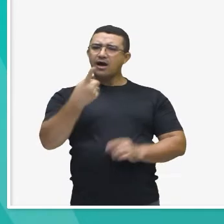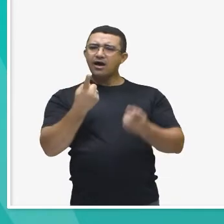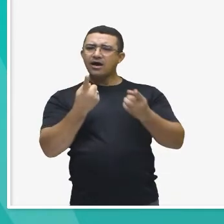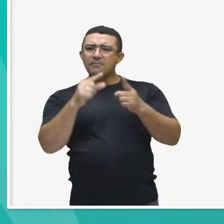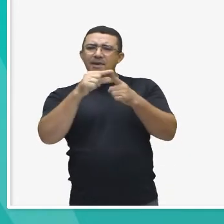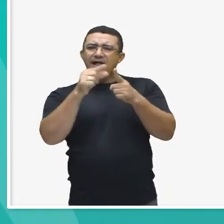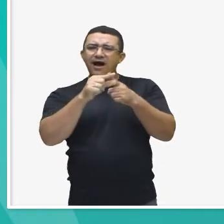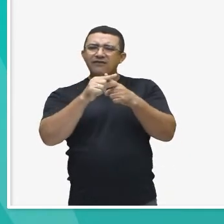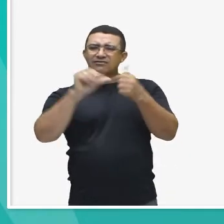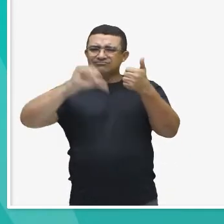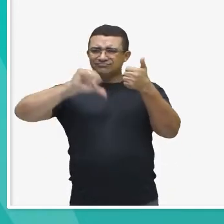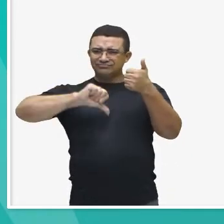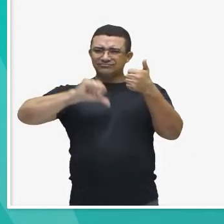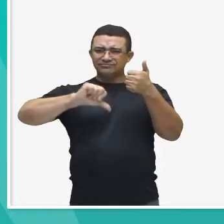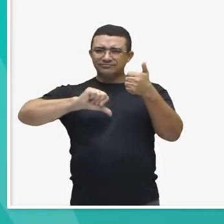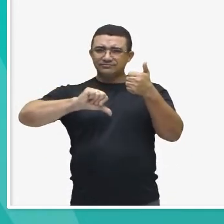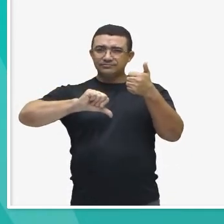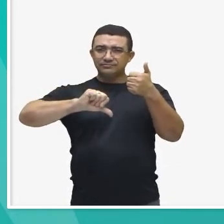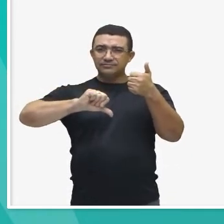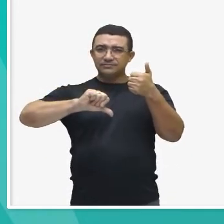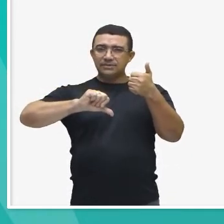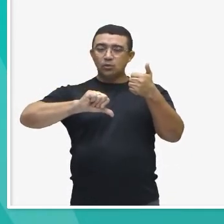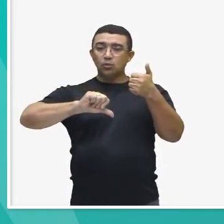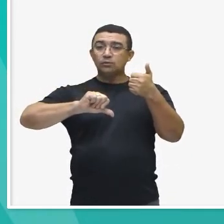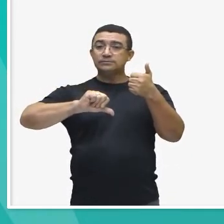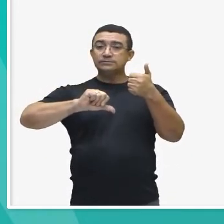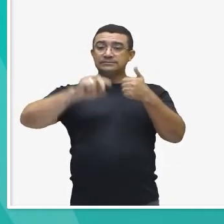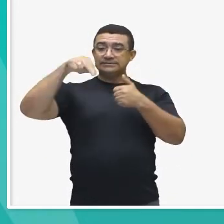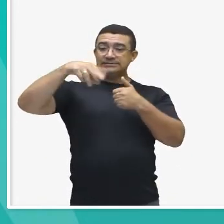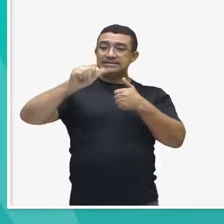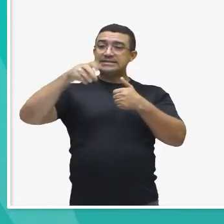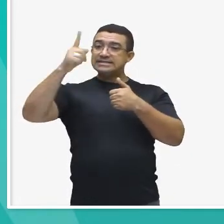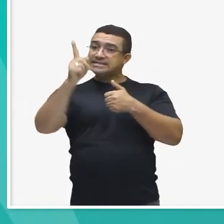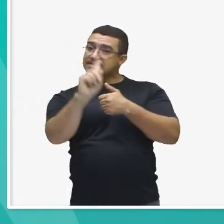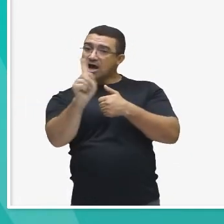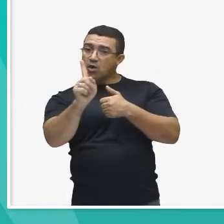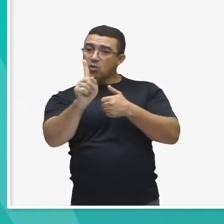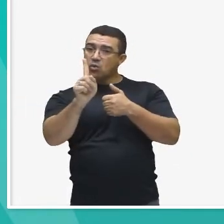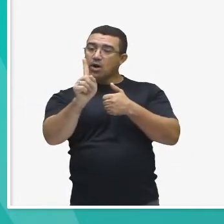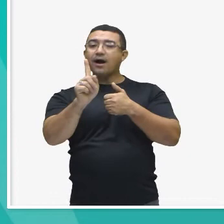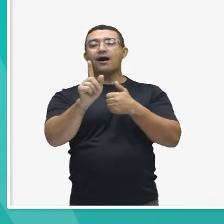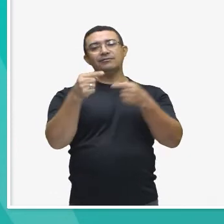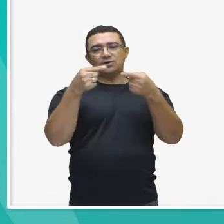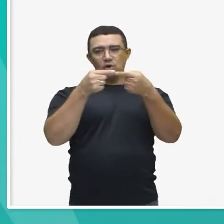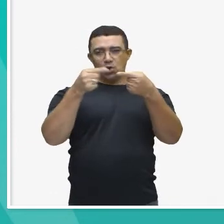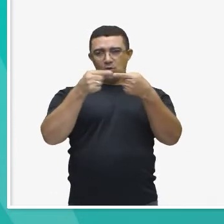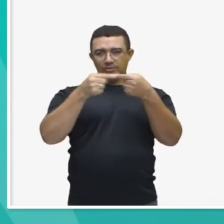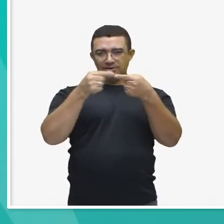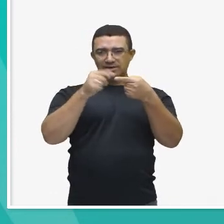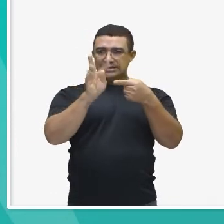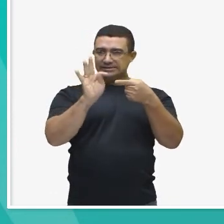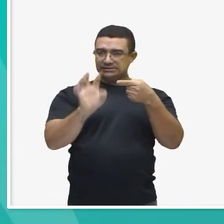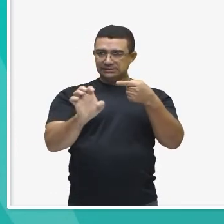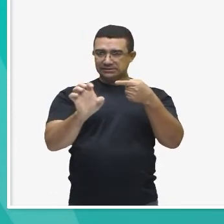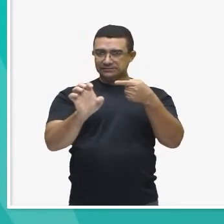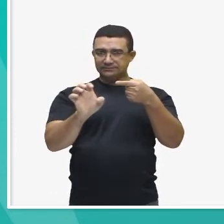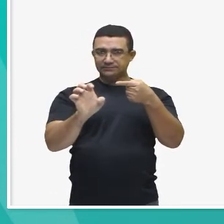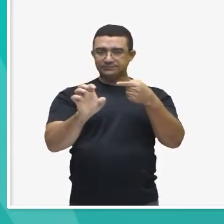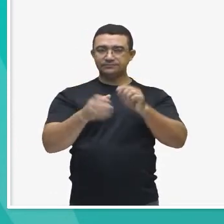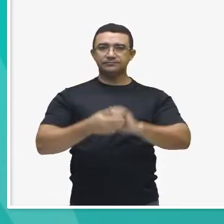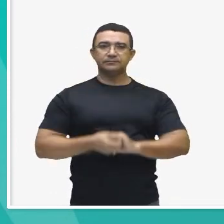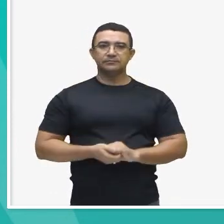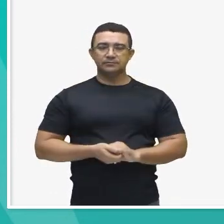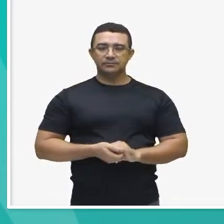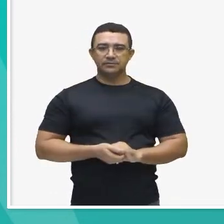trecho da música. Então, não te darei. O te, né? A expressão negativa